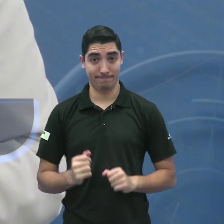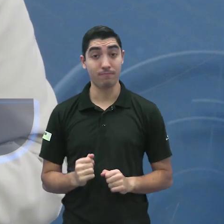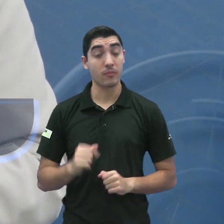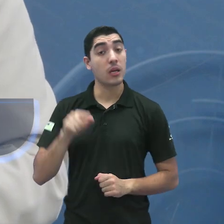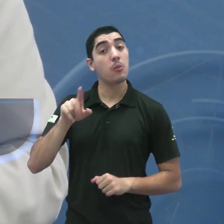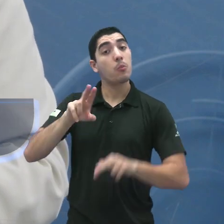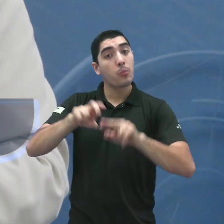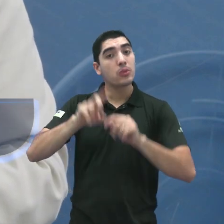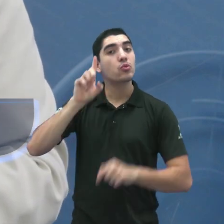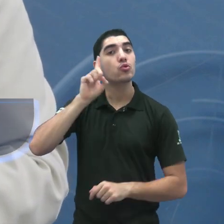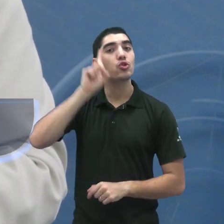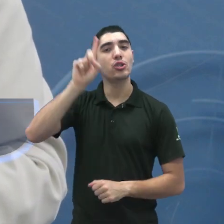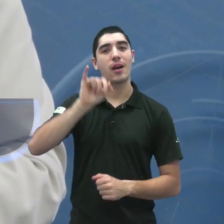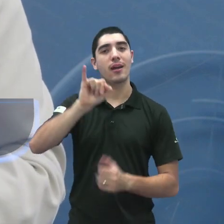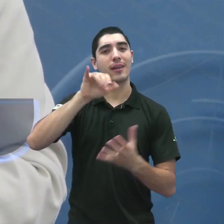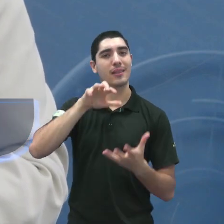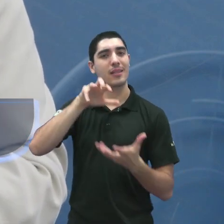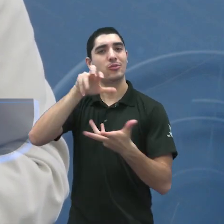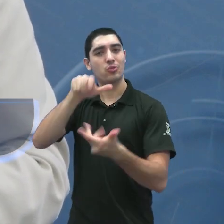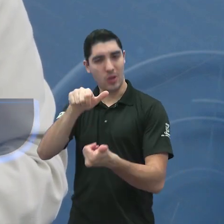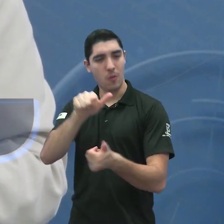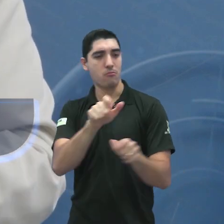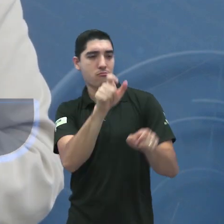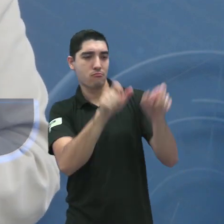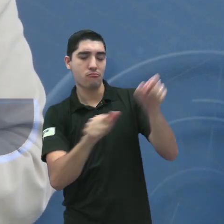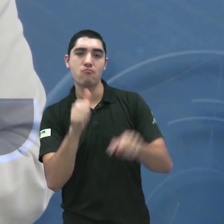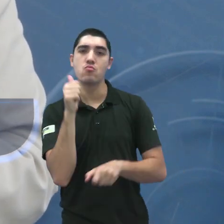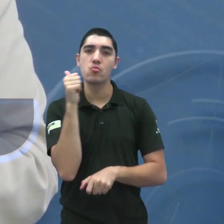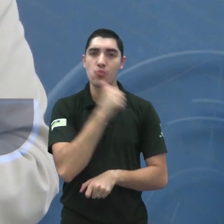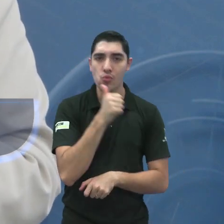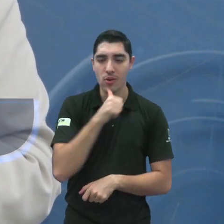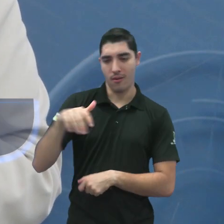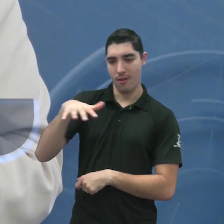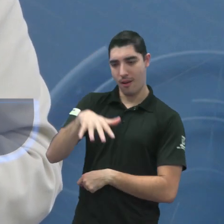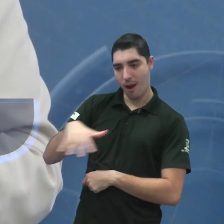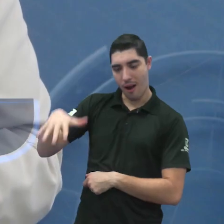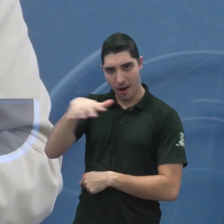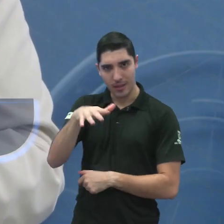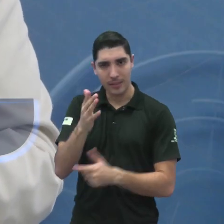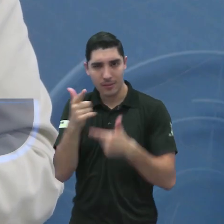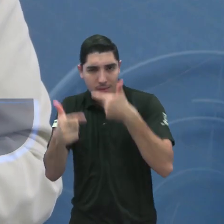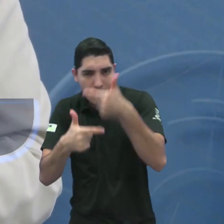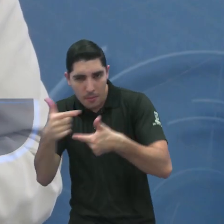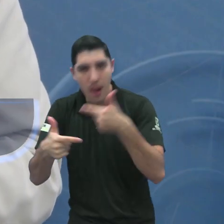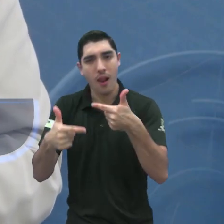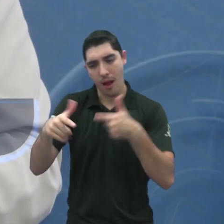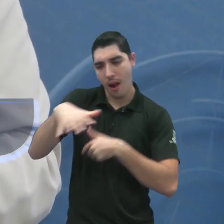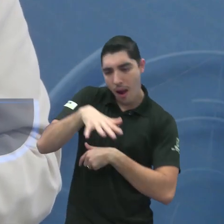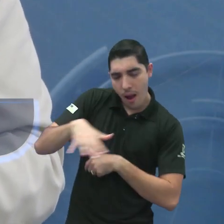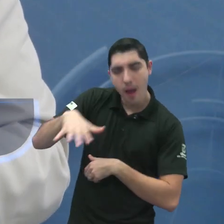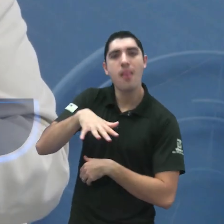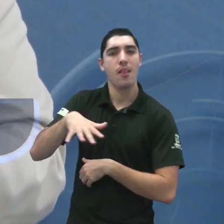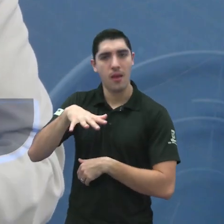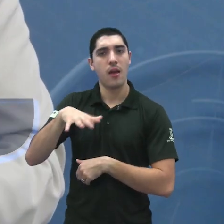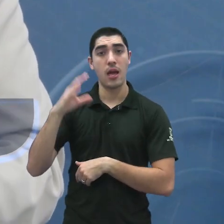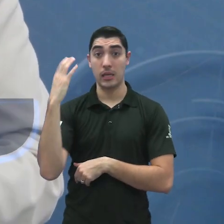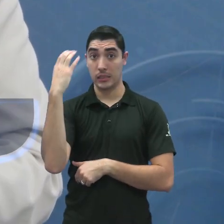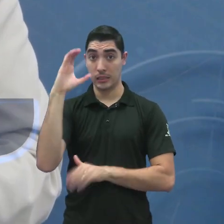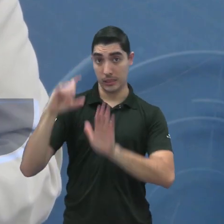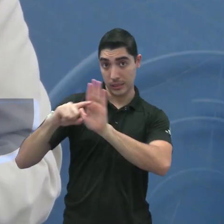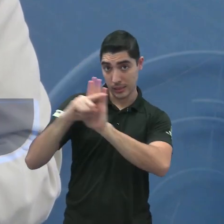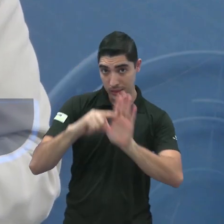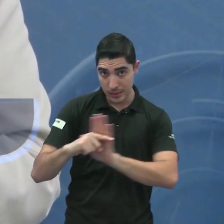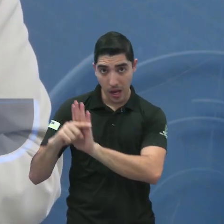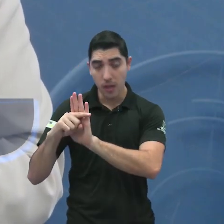Dia Internacional das Meninas e Mulheres na Ciência são importantes. Elas ajudam